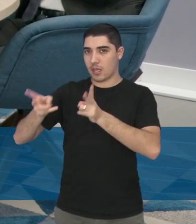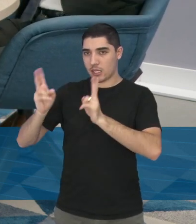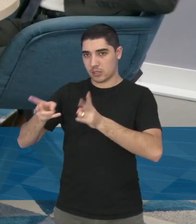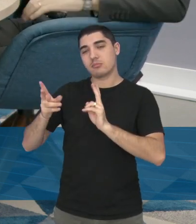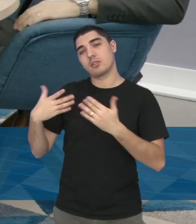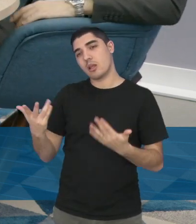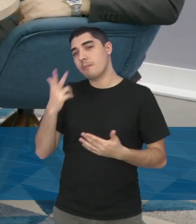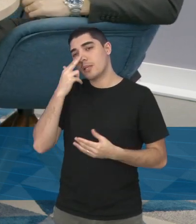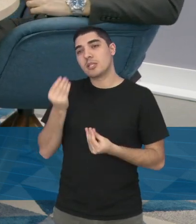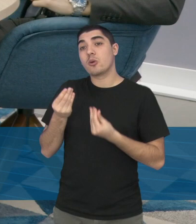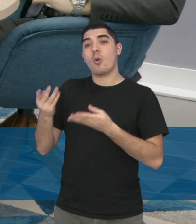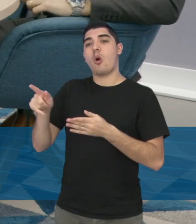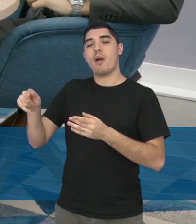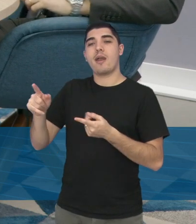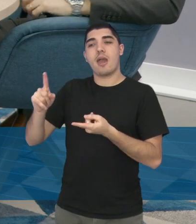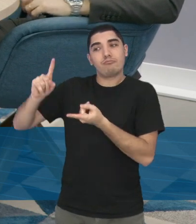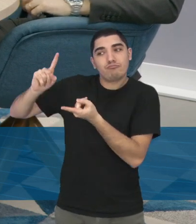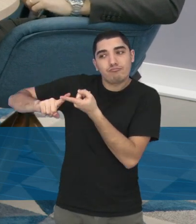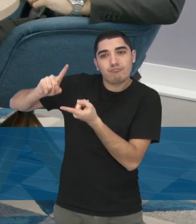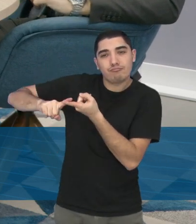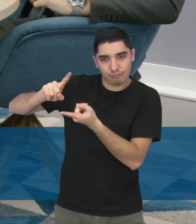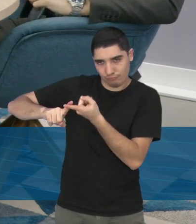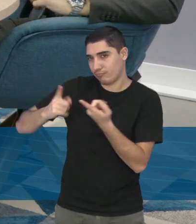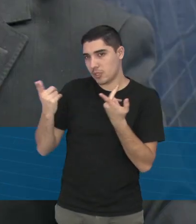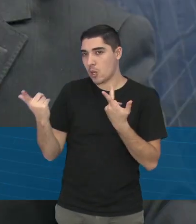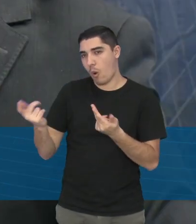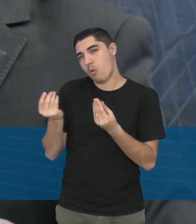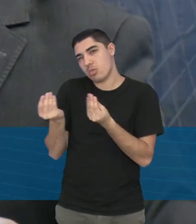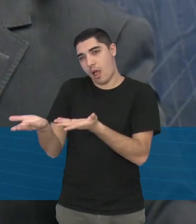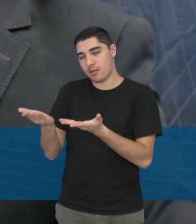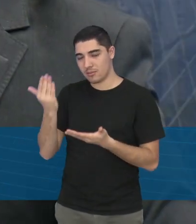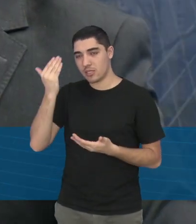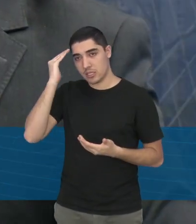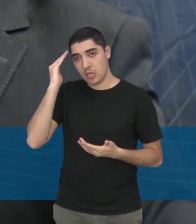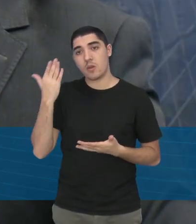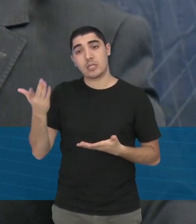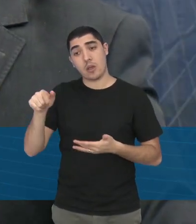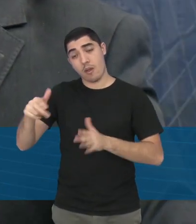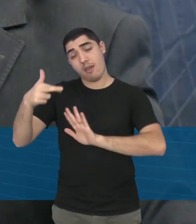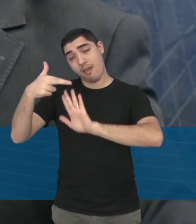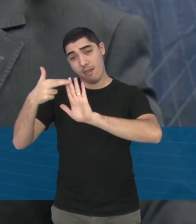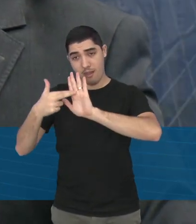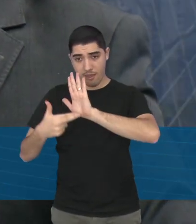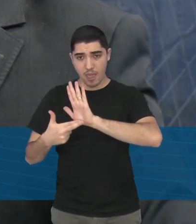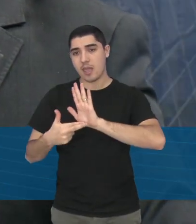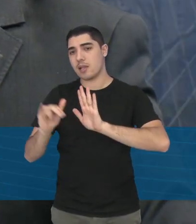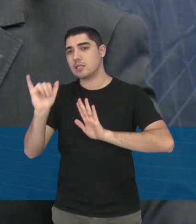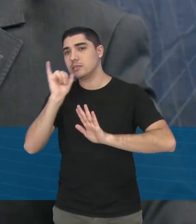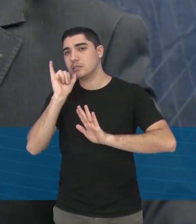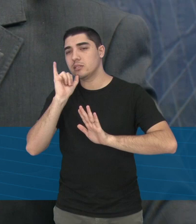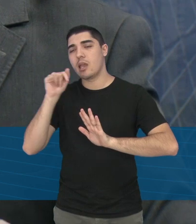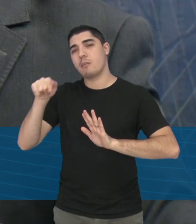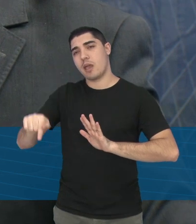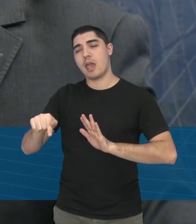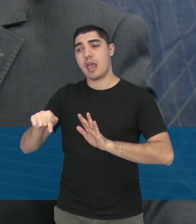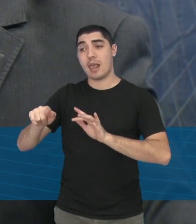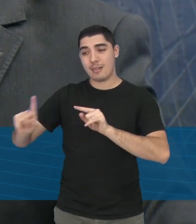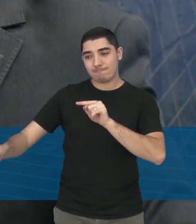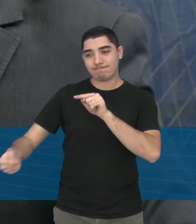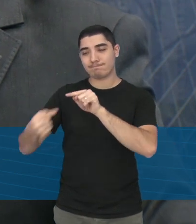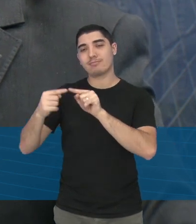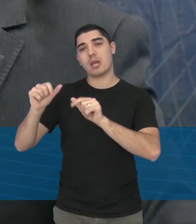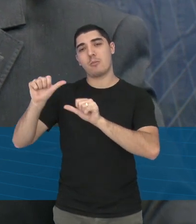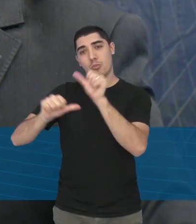Então, esse é regime de compensação. Um dos pontos que verdadeiramente se estabeleceu, foi válido e se consolidou com